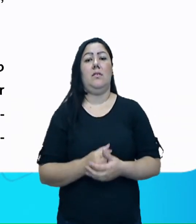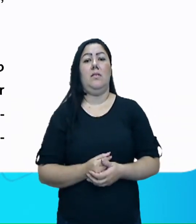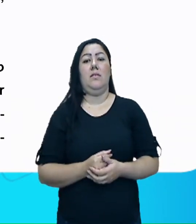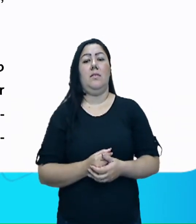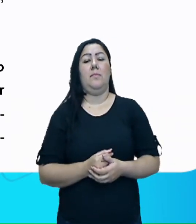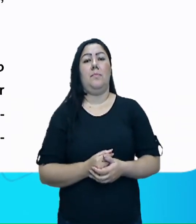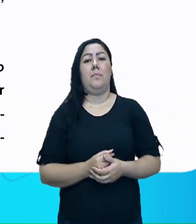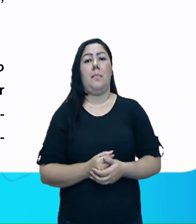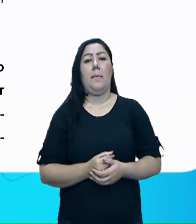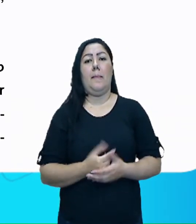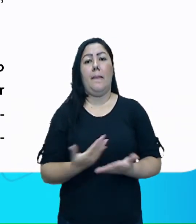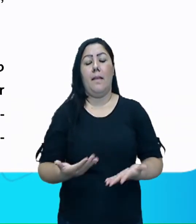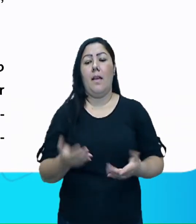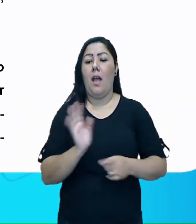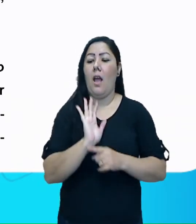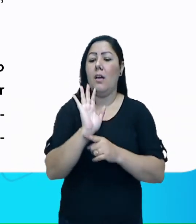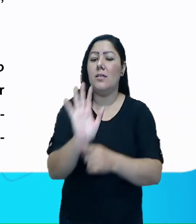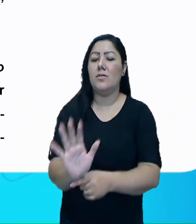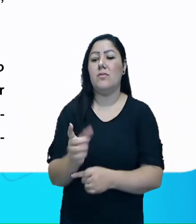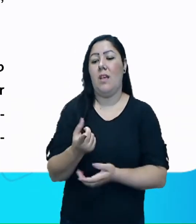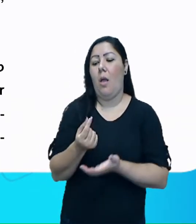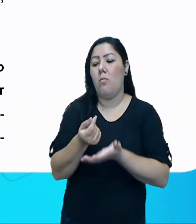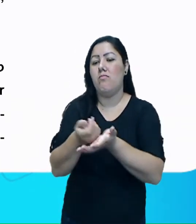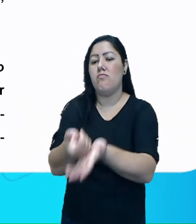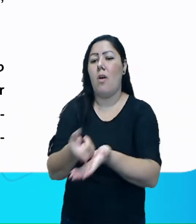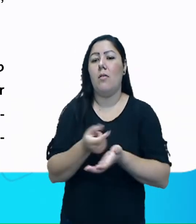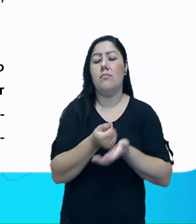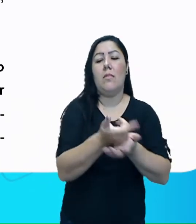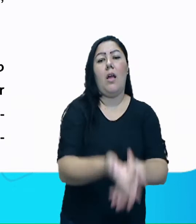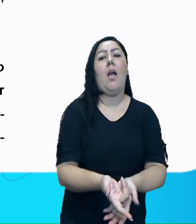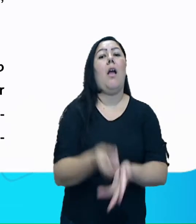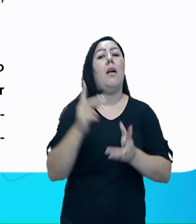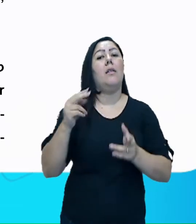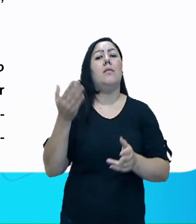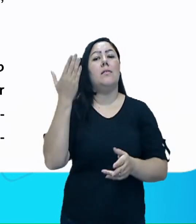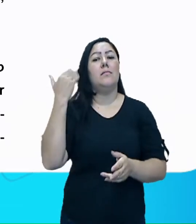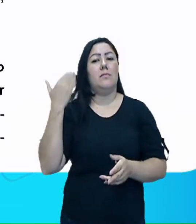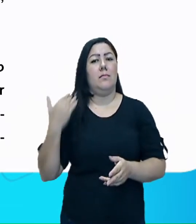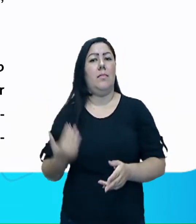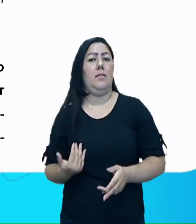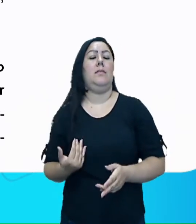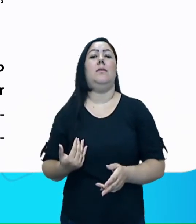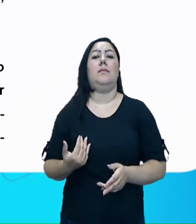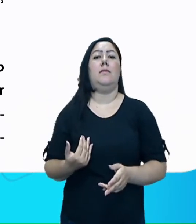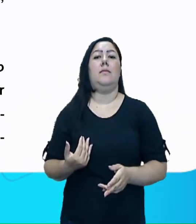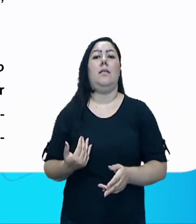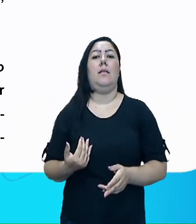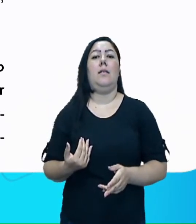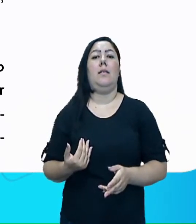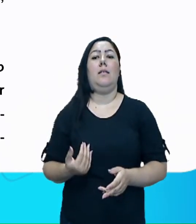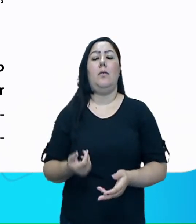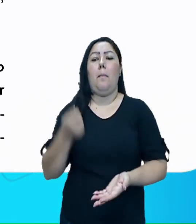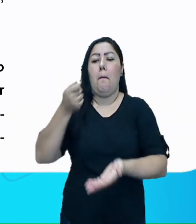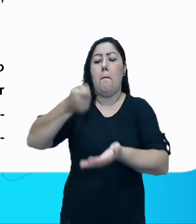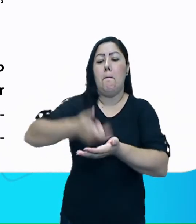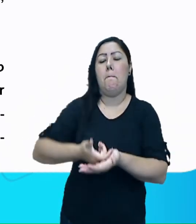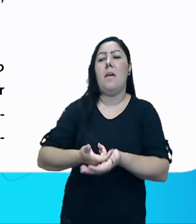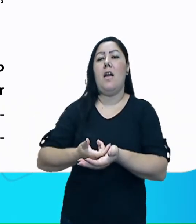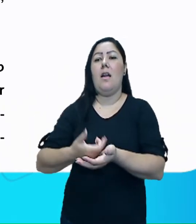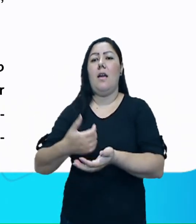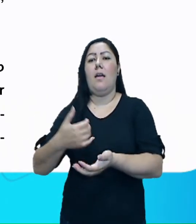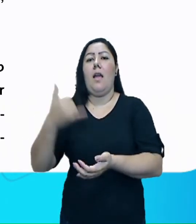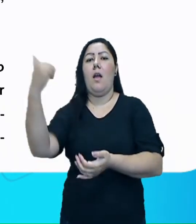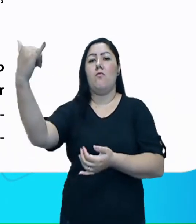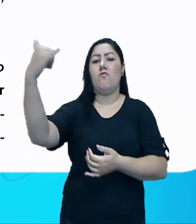bastante limitada. Não cabe, tal como ocorreu no passado, subsidiar a sua vinda. Basta